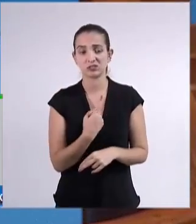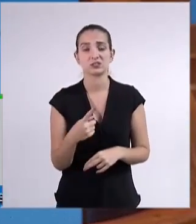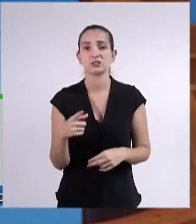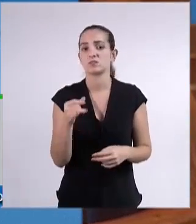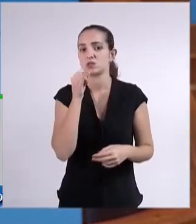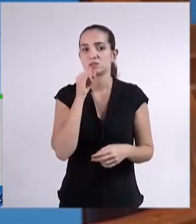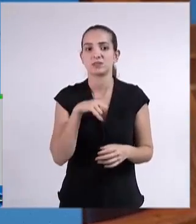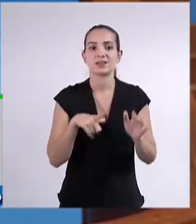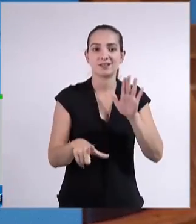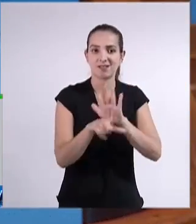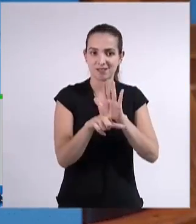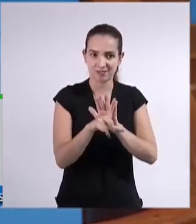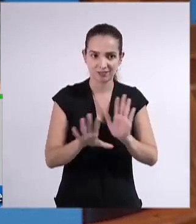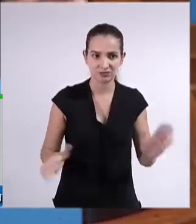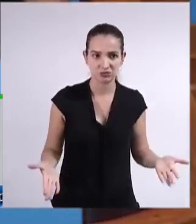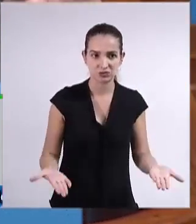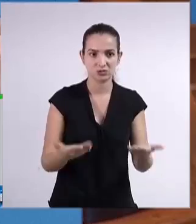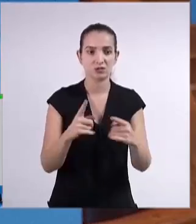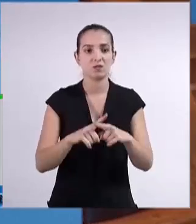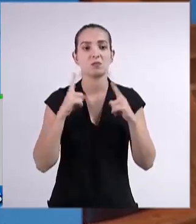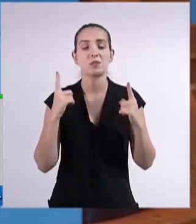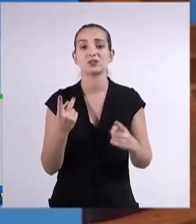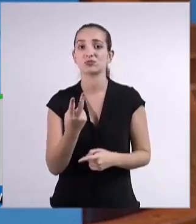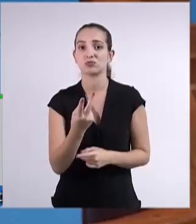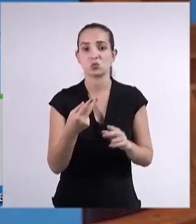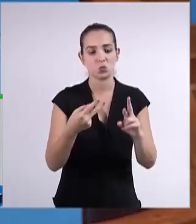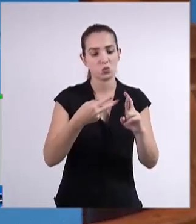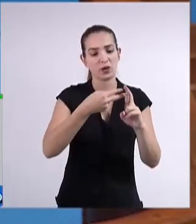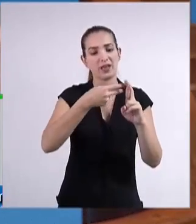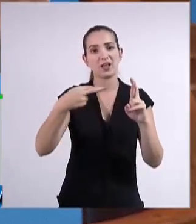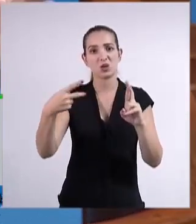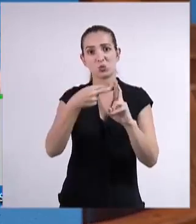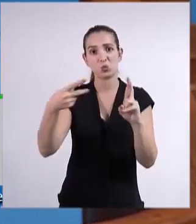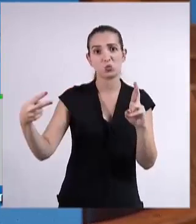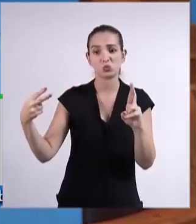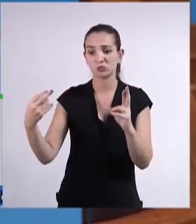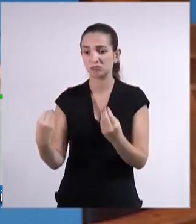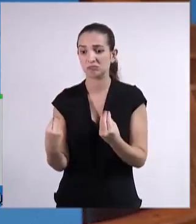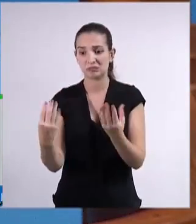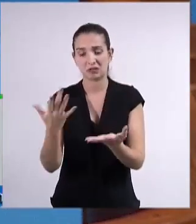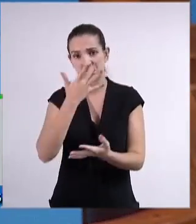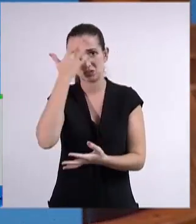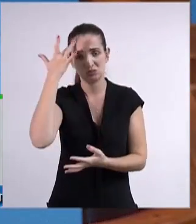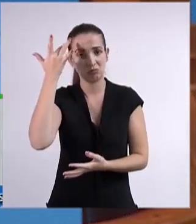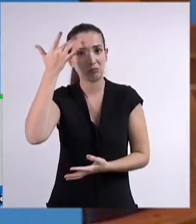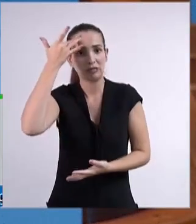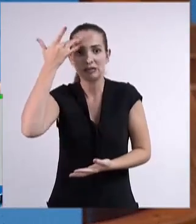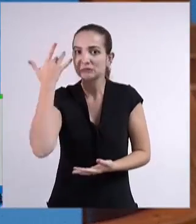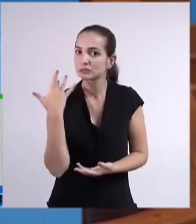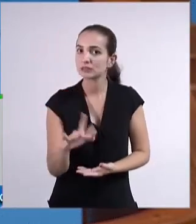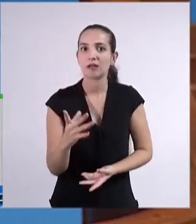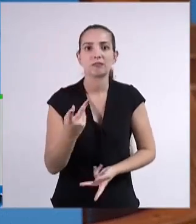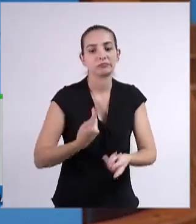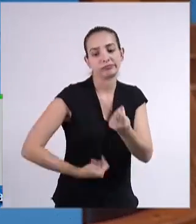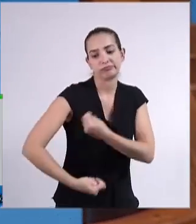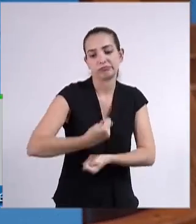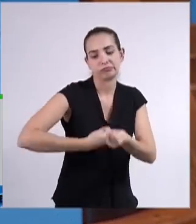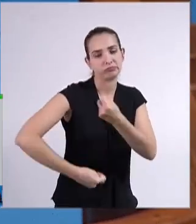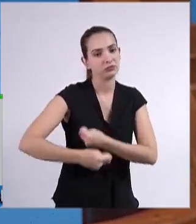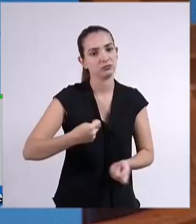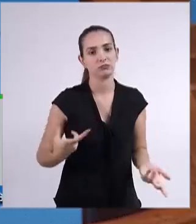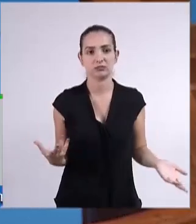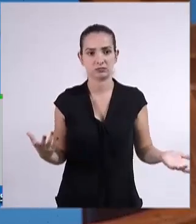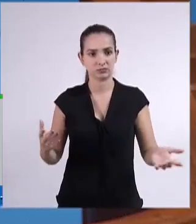incentivos se entregar os recursos na mão de quem não sabe gerir ou gere por interesse de pequenos grupos.